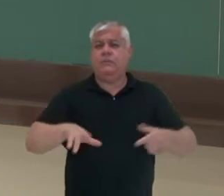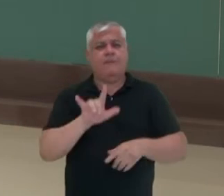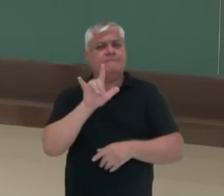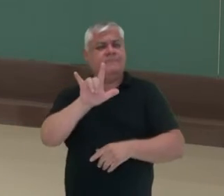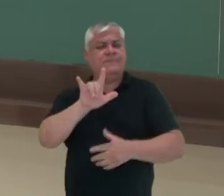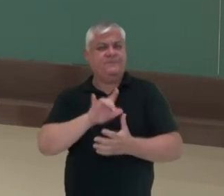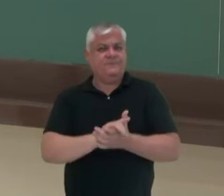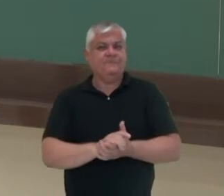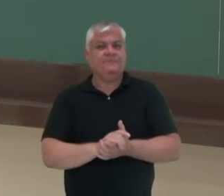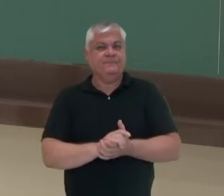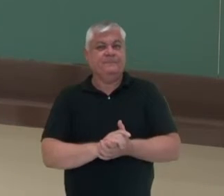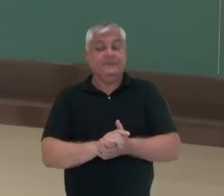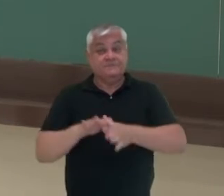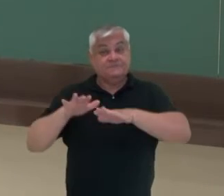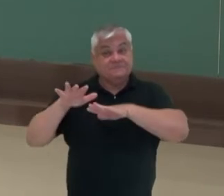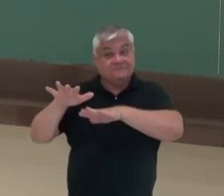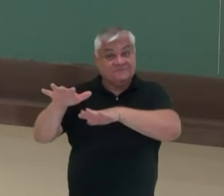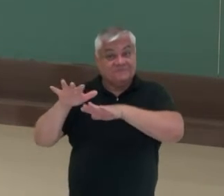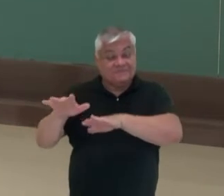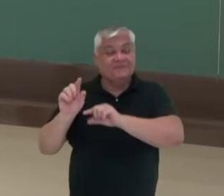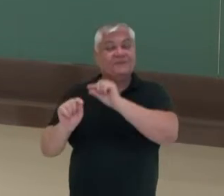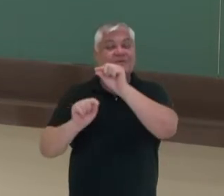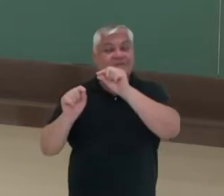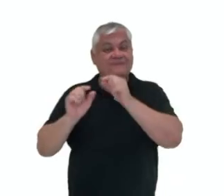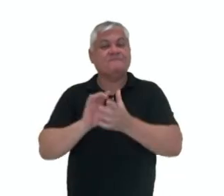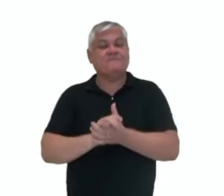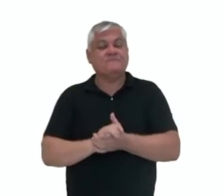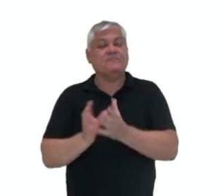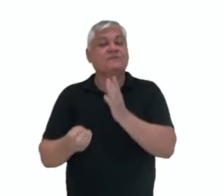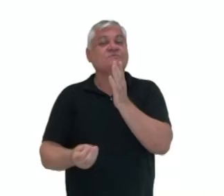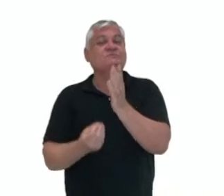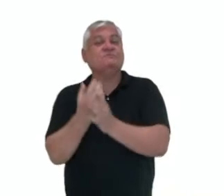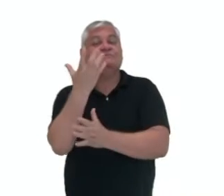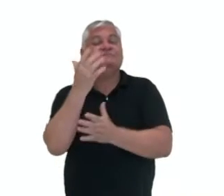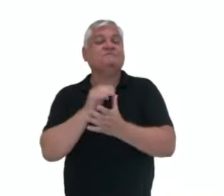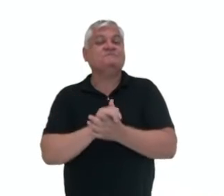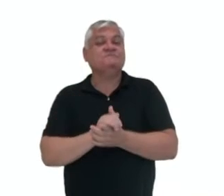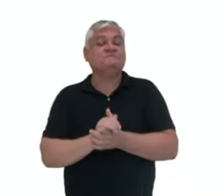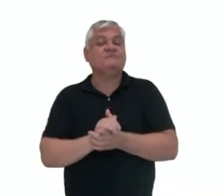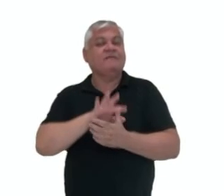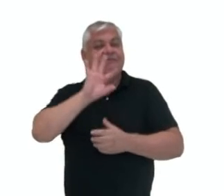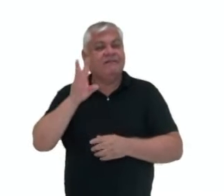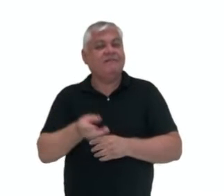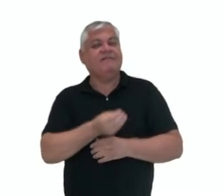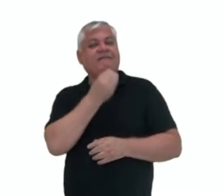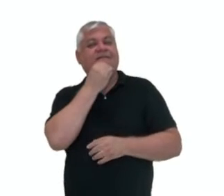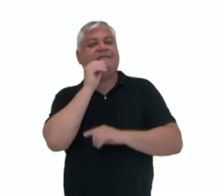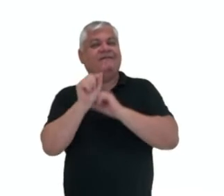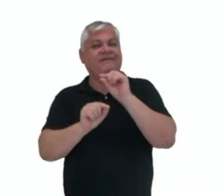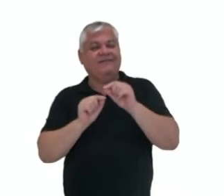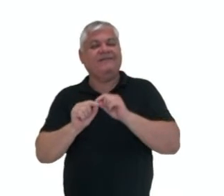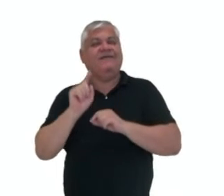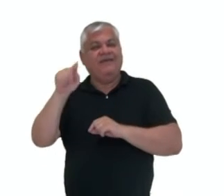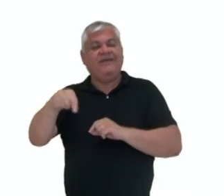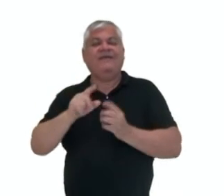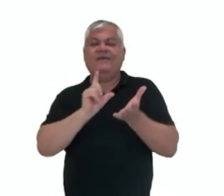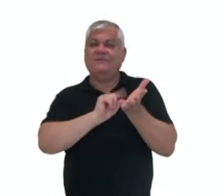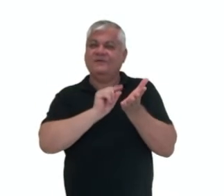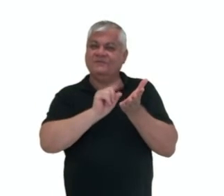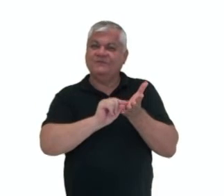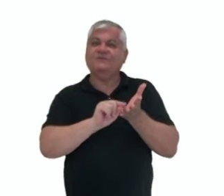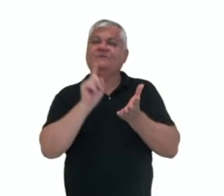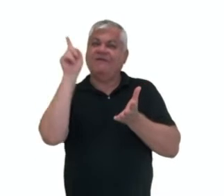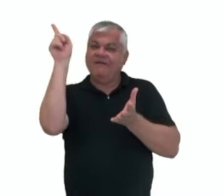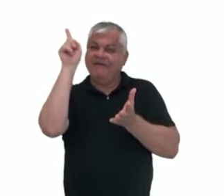Essa campanha surgiu porque foi oportuno esse artigo criado